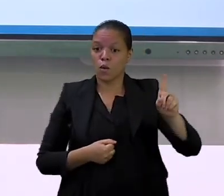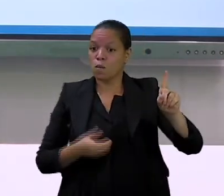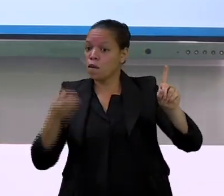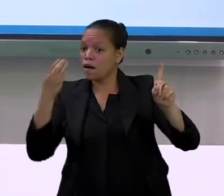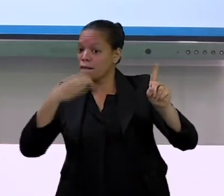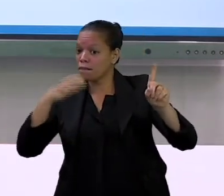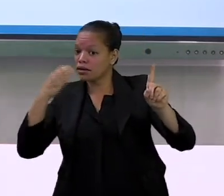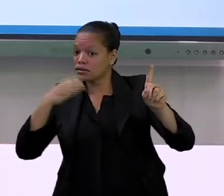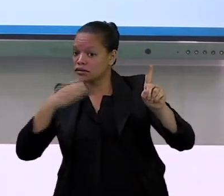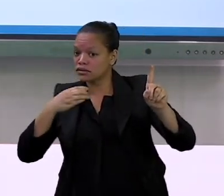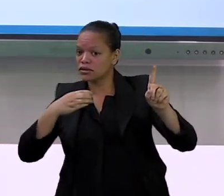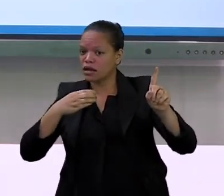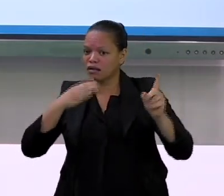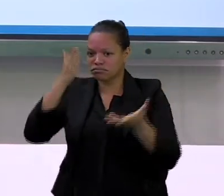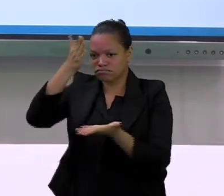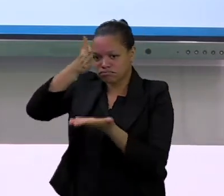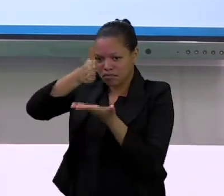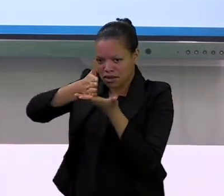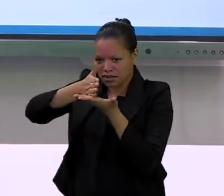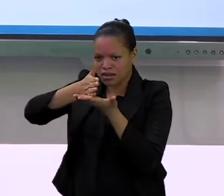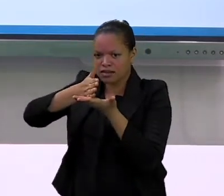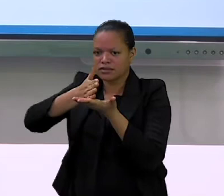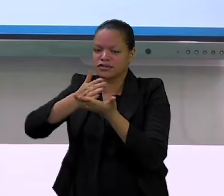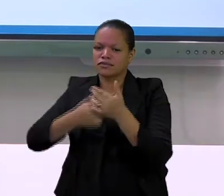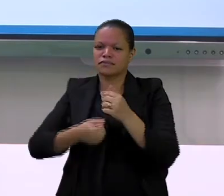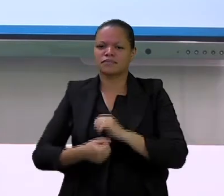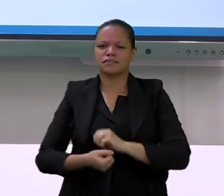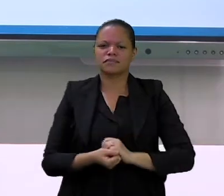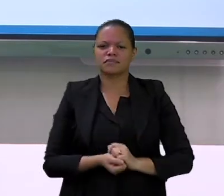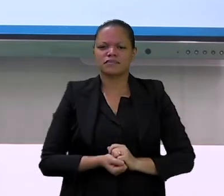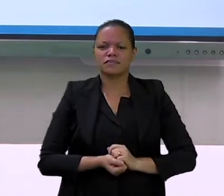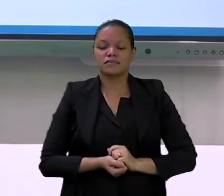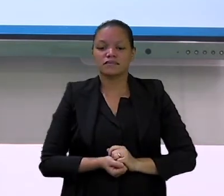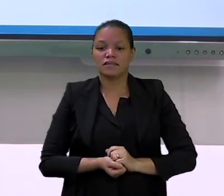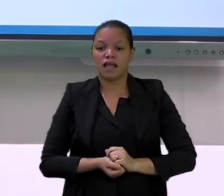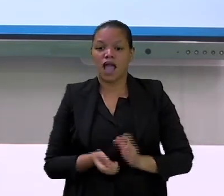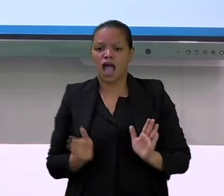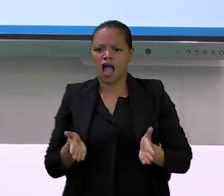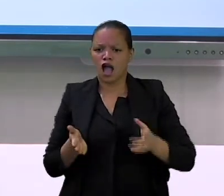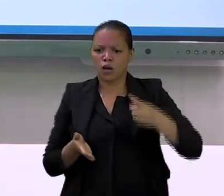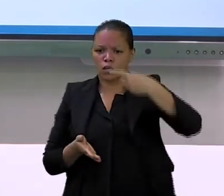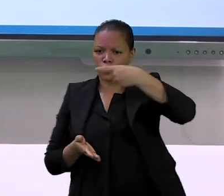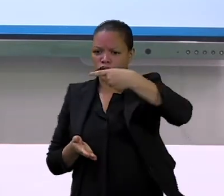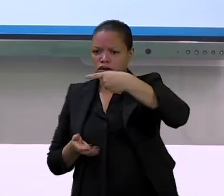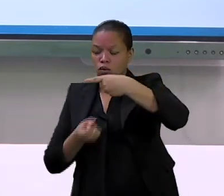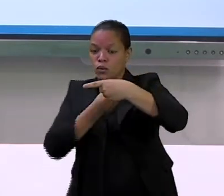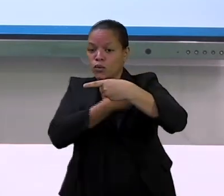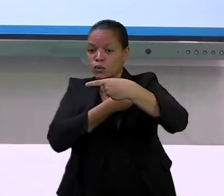ter que colocar o número 2 aqui no meu numerador. Já o algarismo